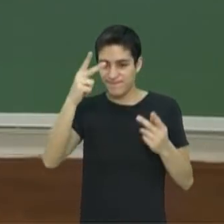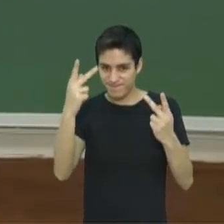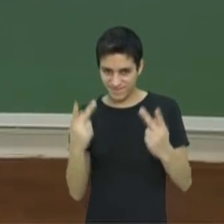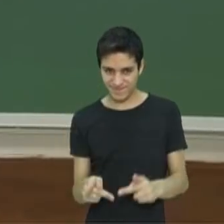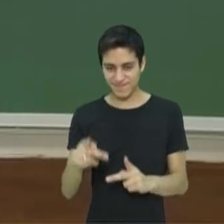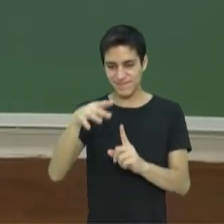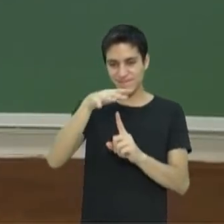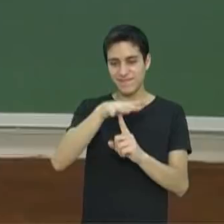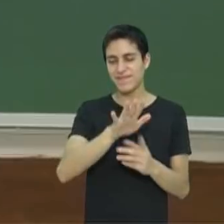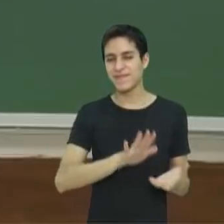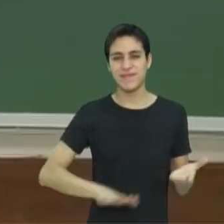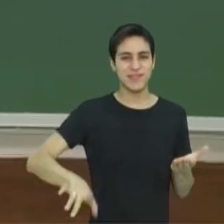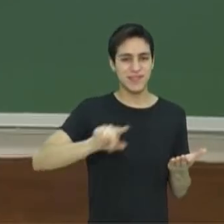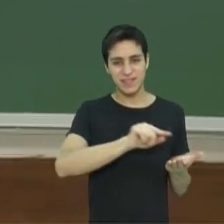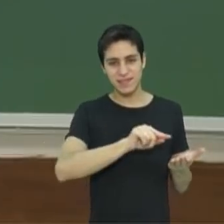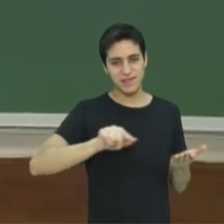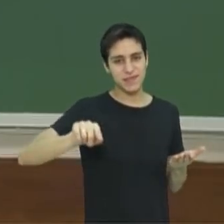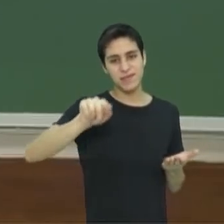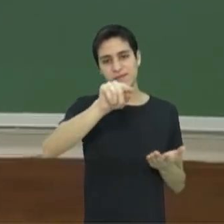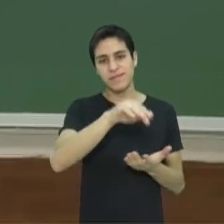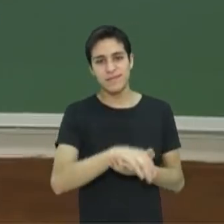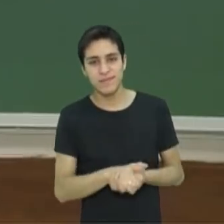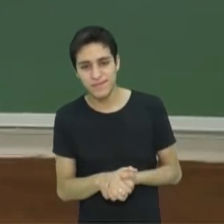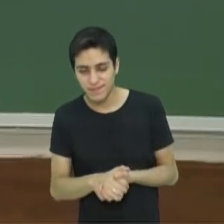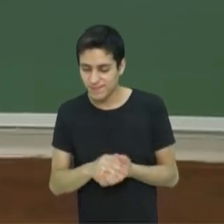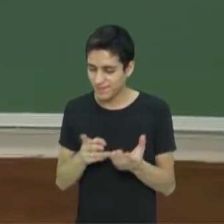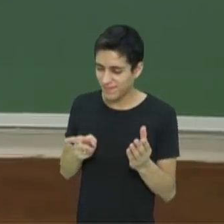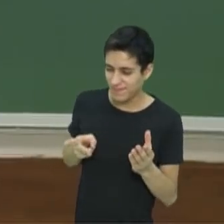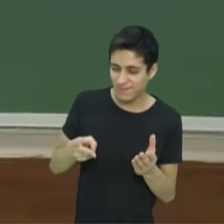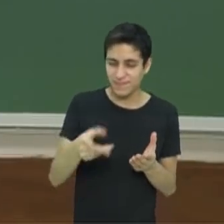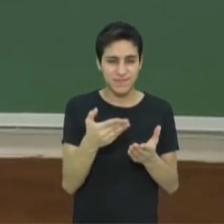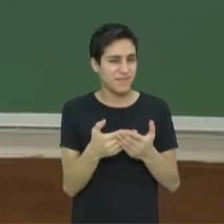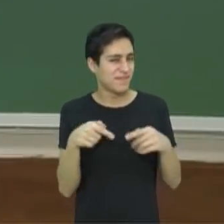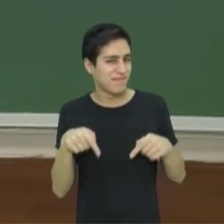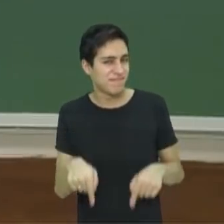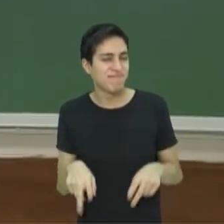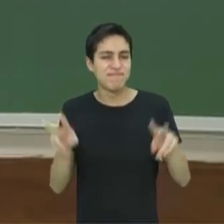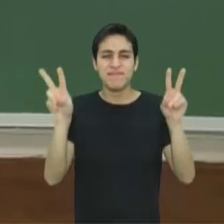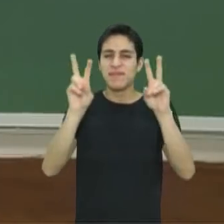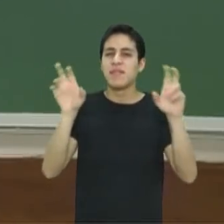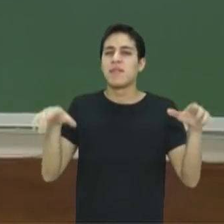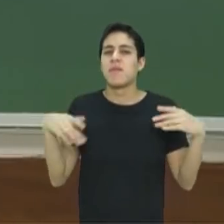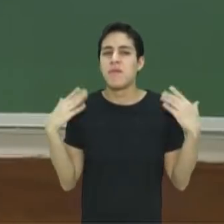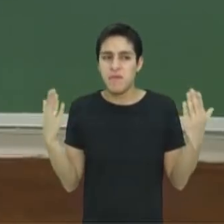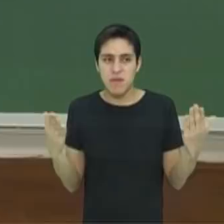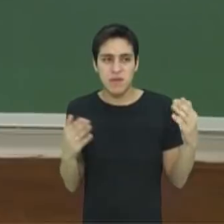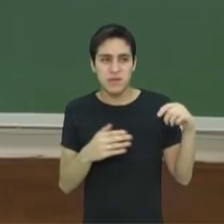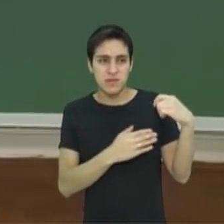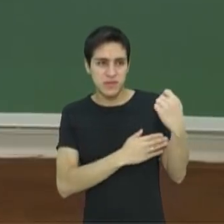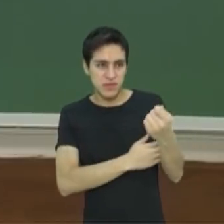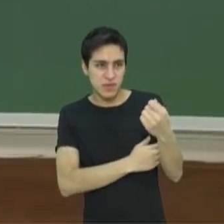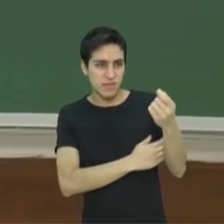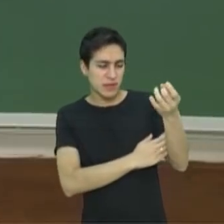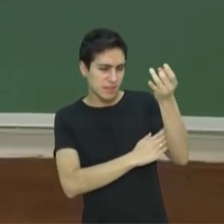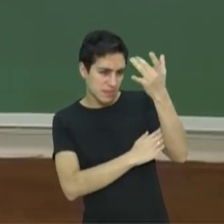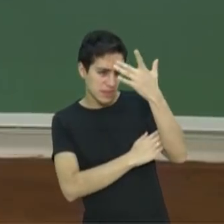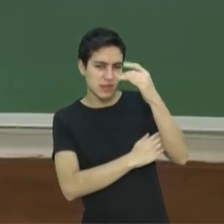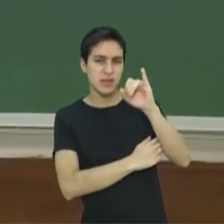maravilhoso estado do Paraná. E continuamos nessa aula trabalhando o quê? Iluminismo e